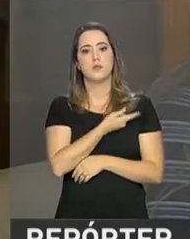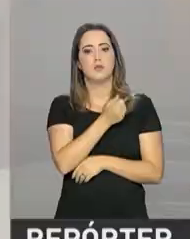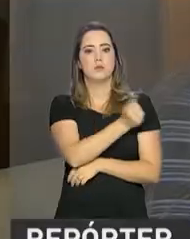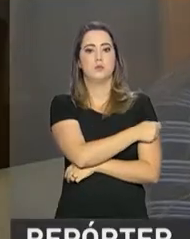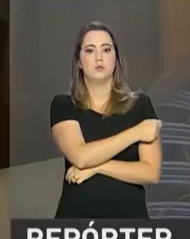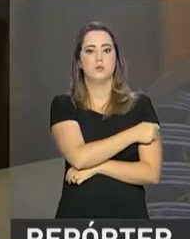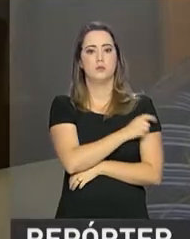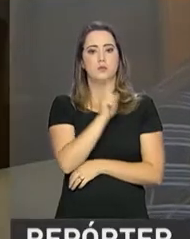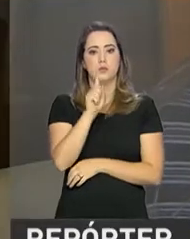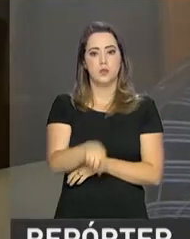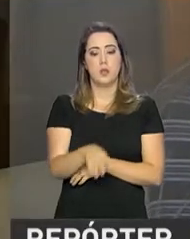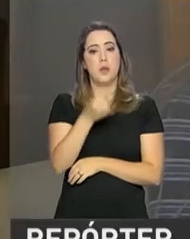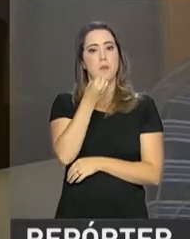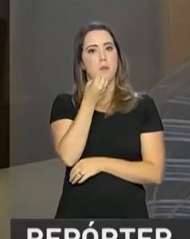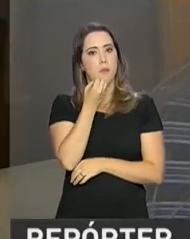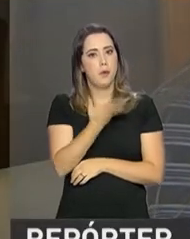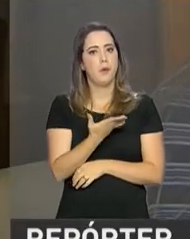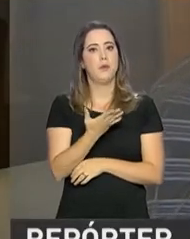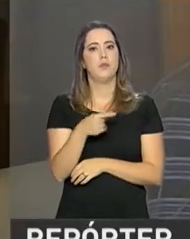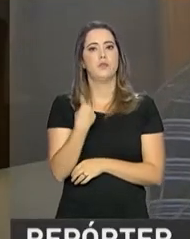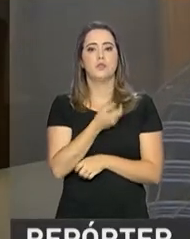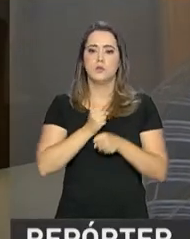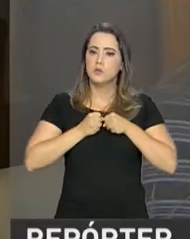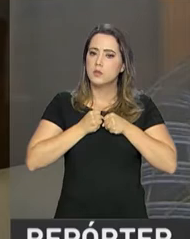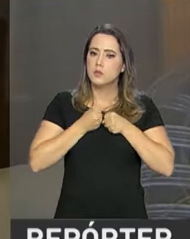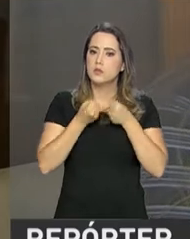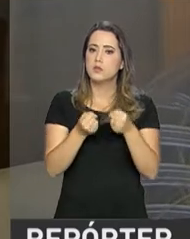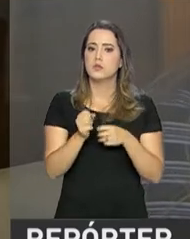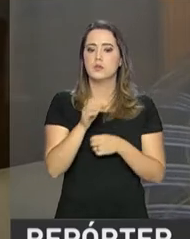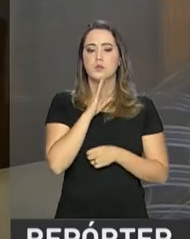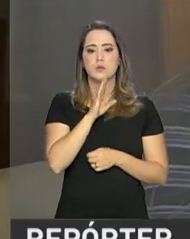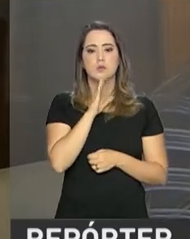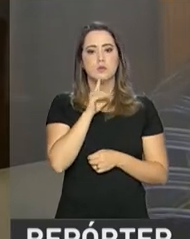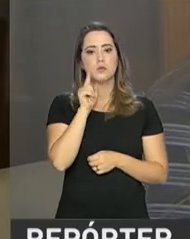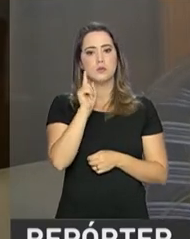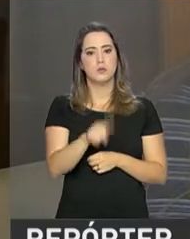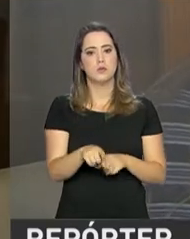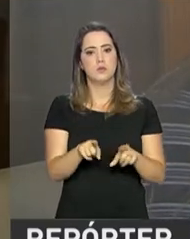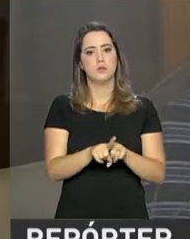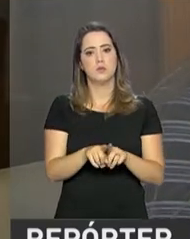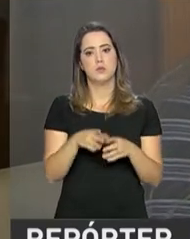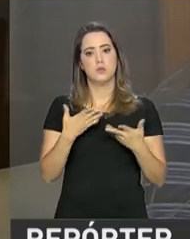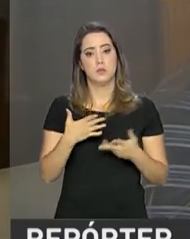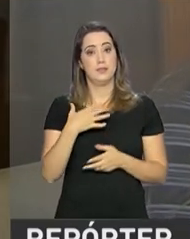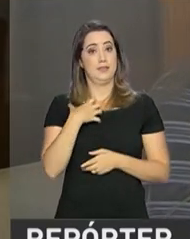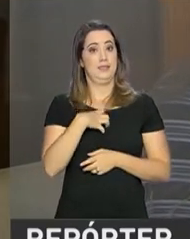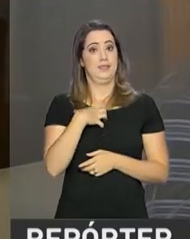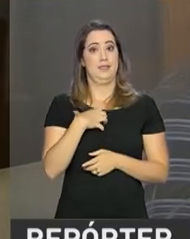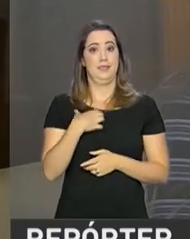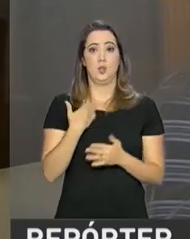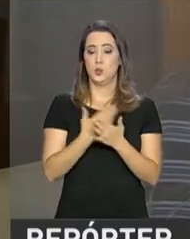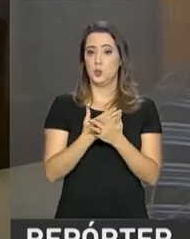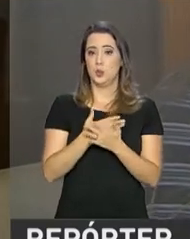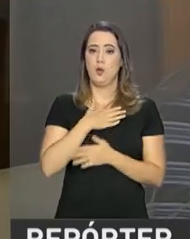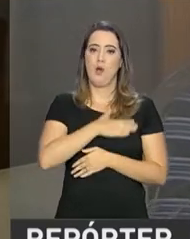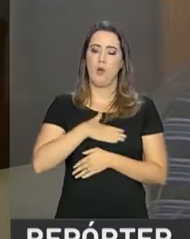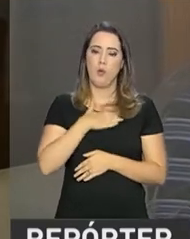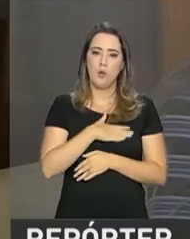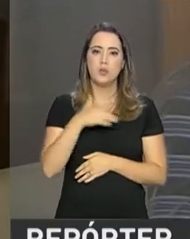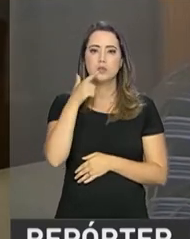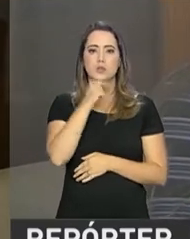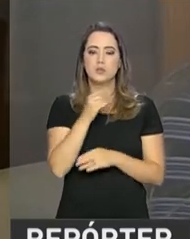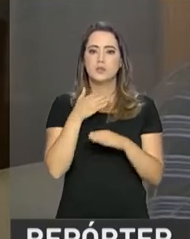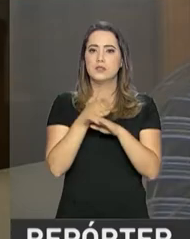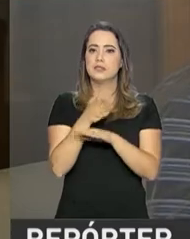é muito bom a gente ver o nosso esforço nem sempre reconhecido assim tão ansiosa estudar o que o golpe só consegui entrar